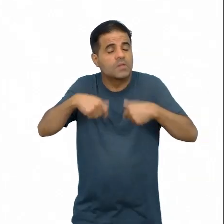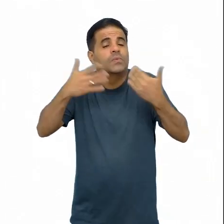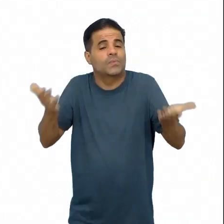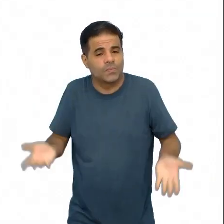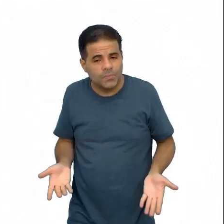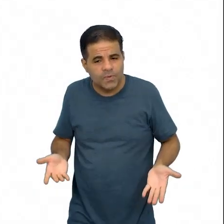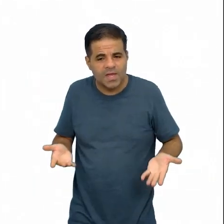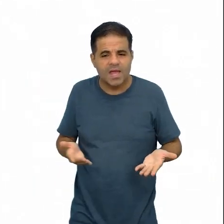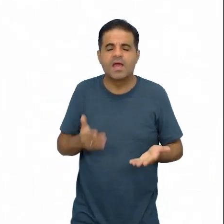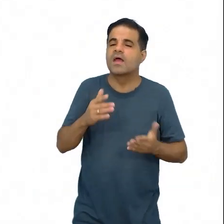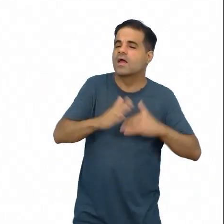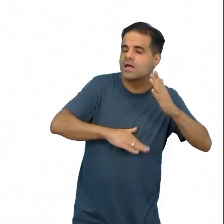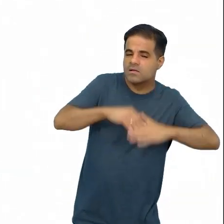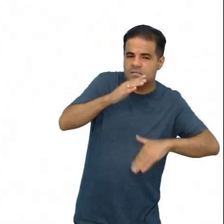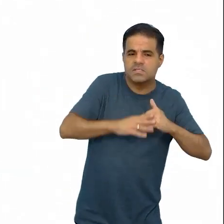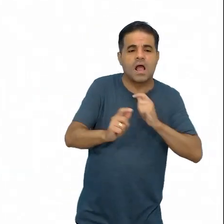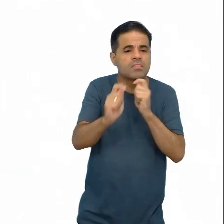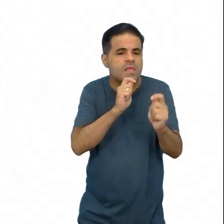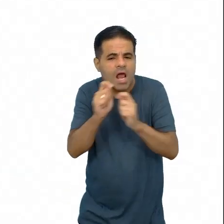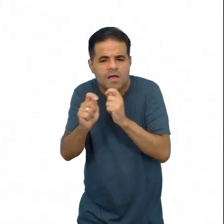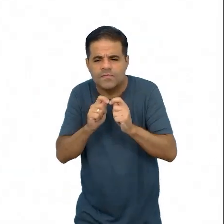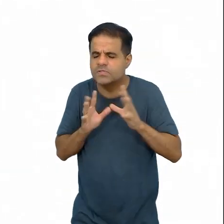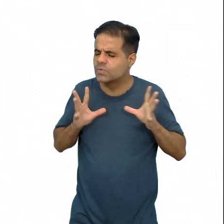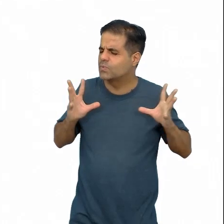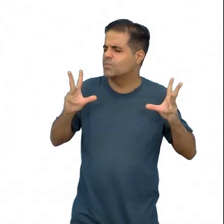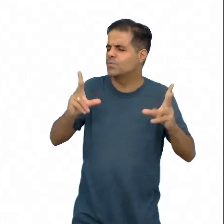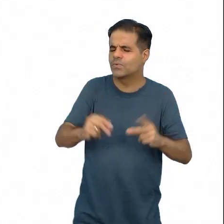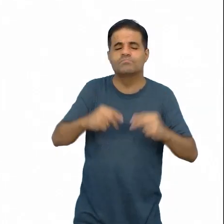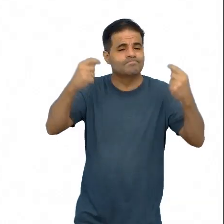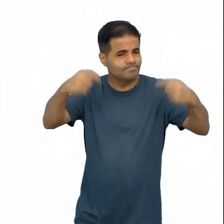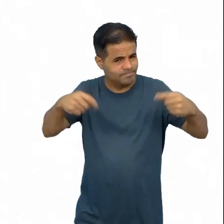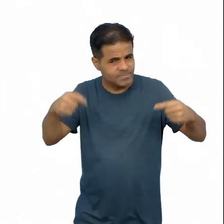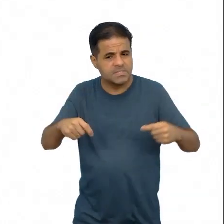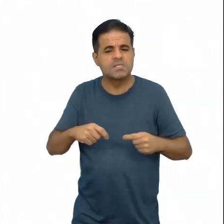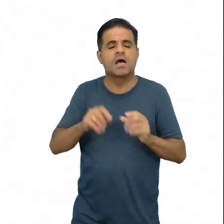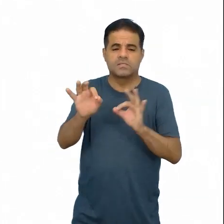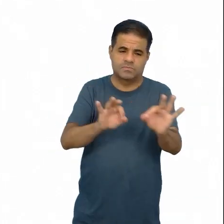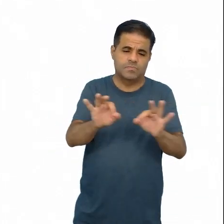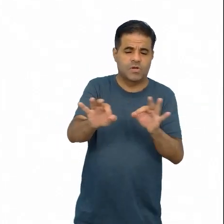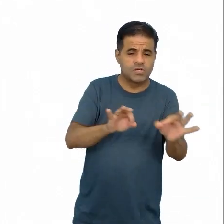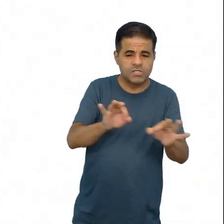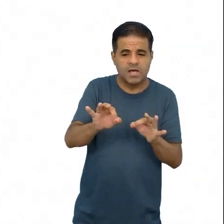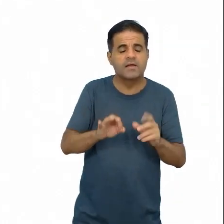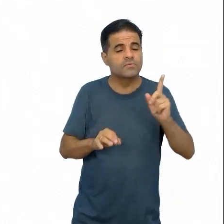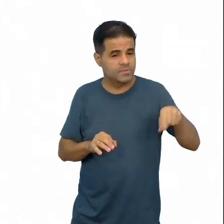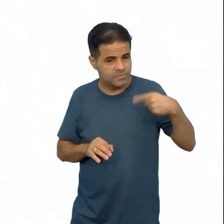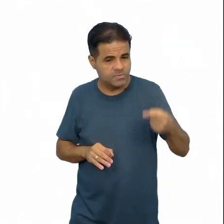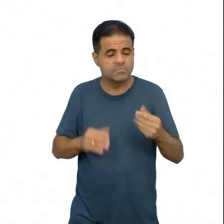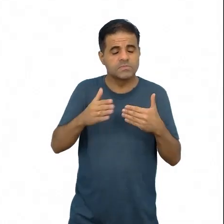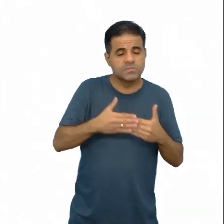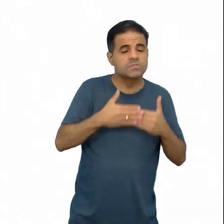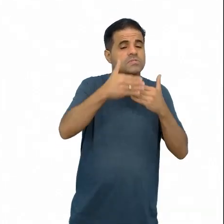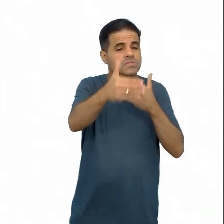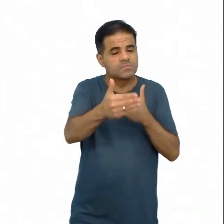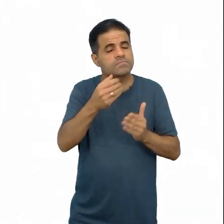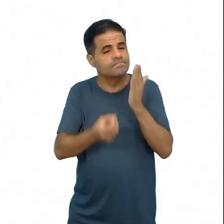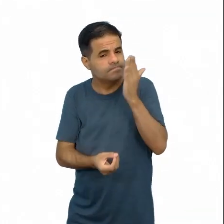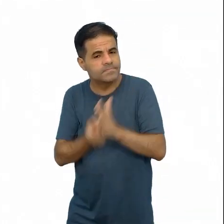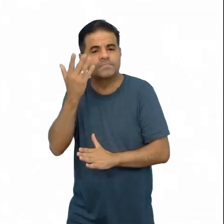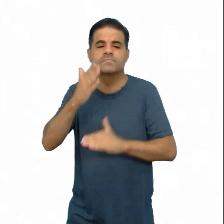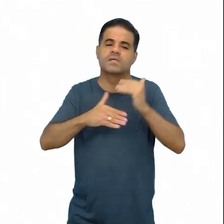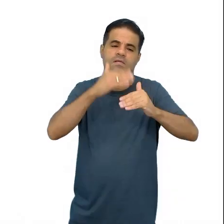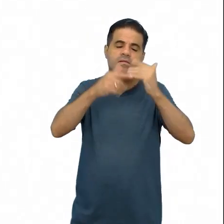vou pesquisar, se tiver que fazer entrevistas, tudo que eu precisar a respeito desse projeto. Aí, a partir daí, a criação,